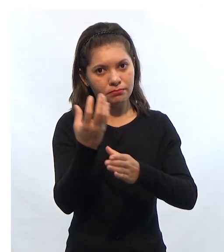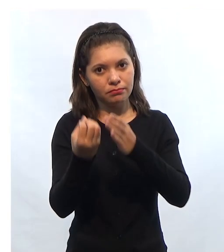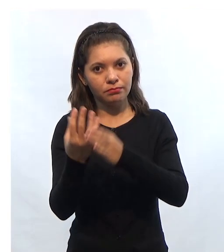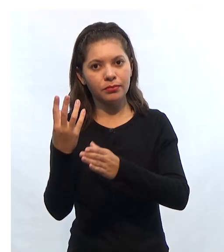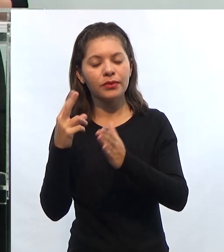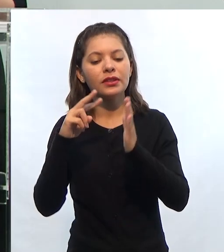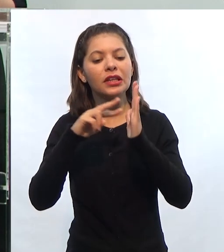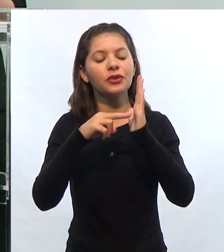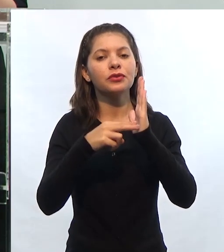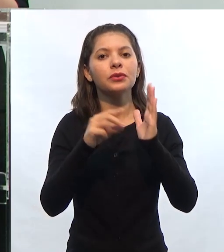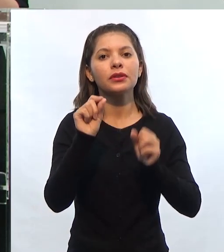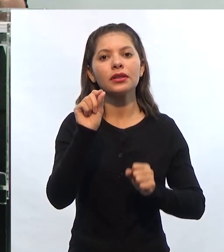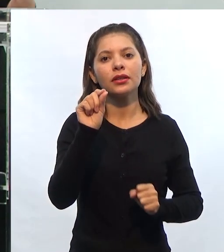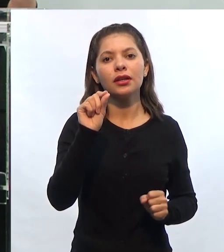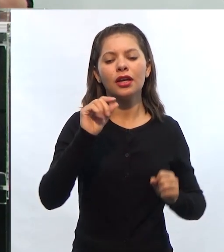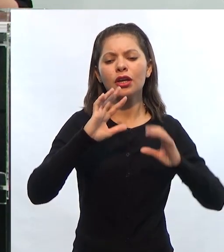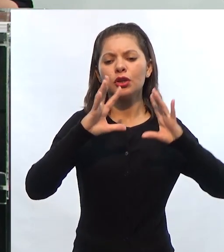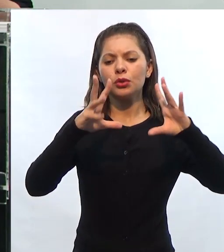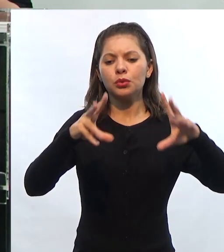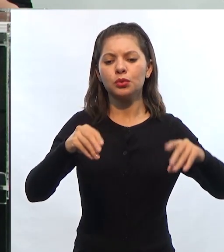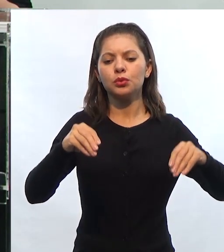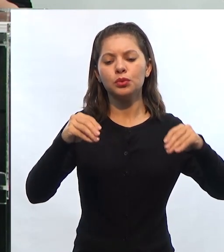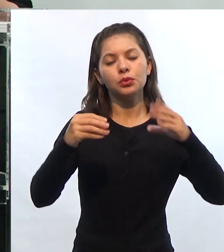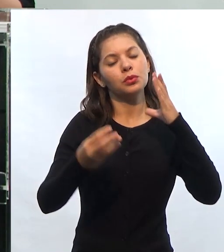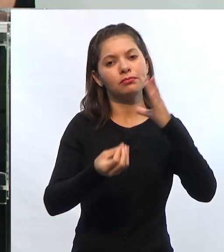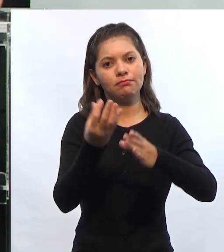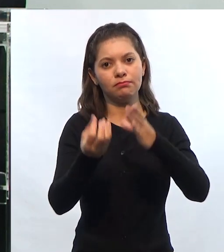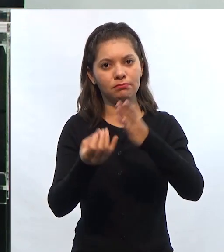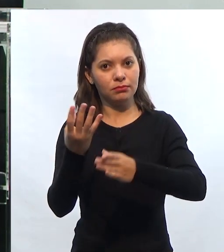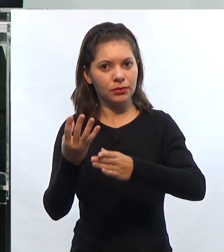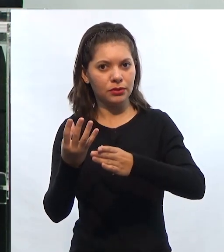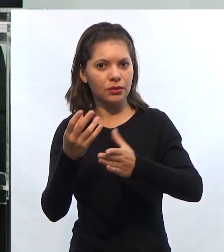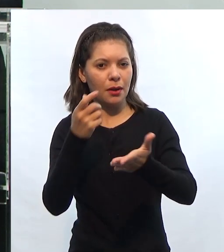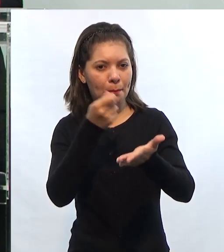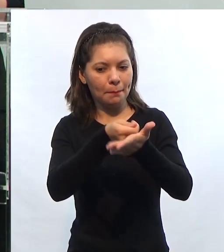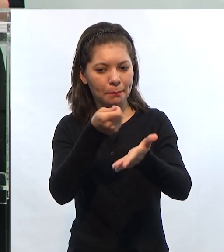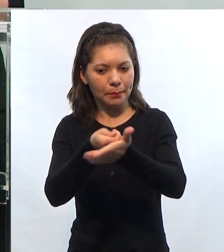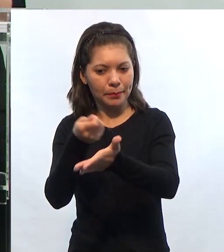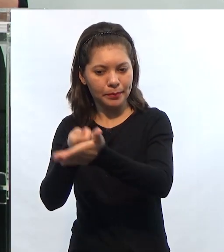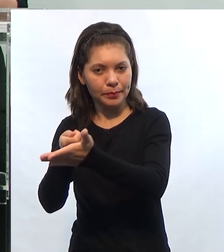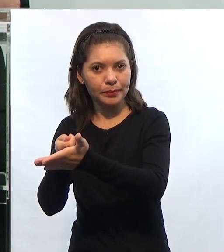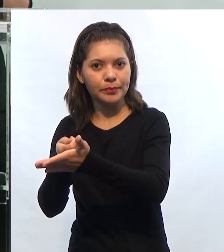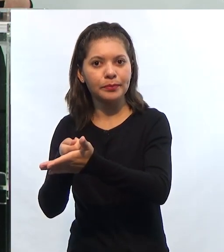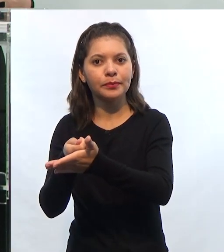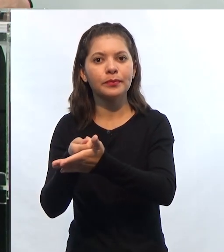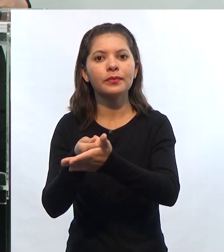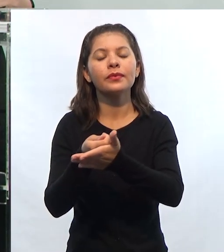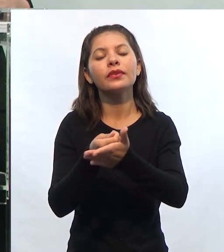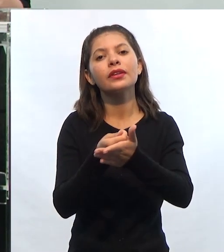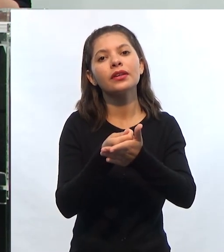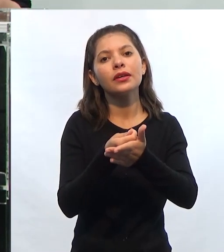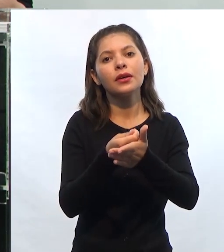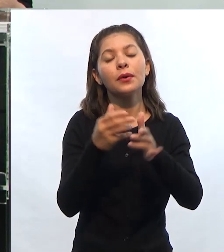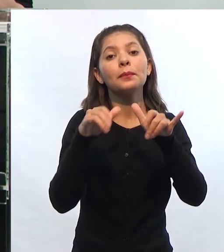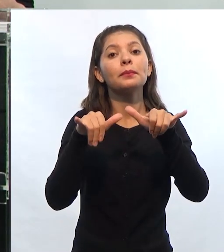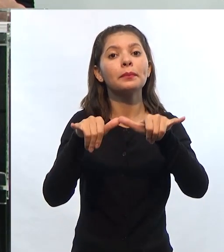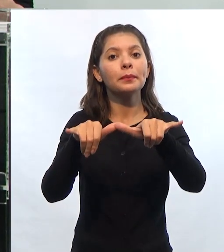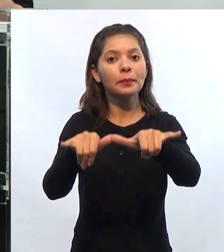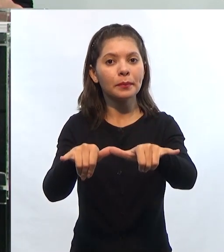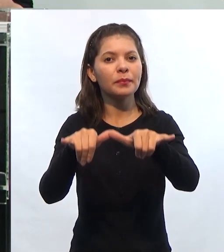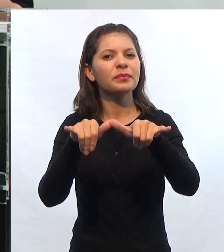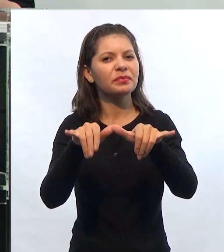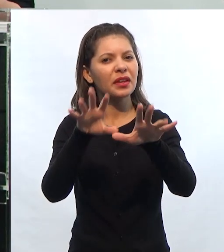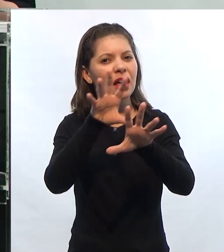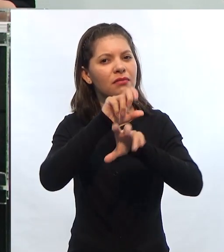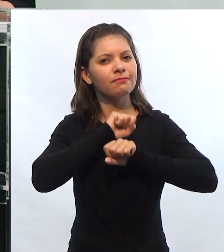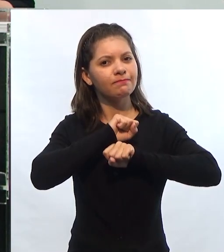significa isso? Significa que tudo que era produzido era vendido, porque você tinha um mercado que estava ávido por